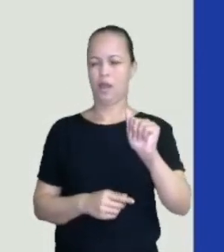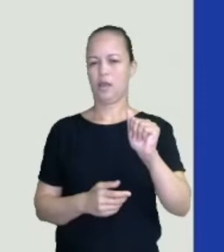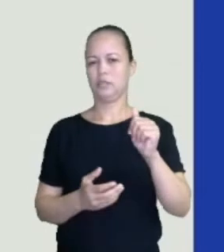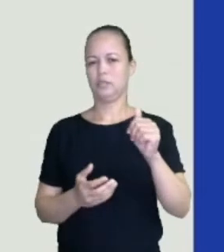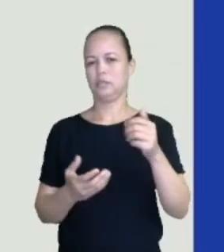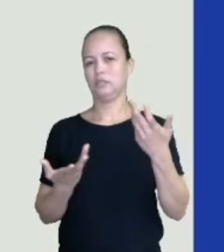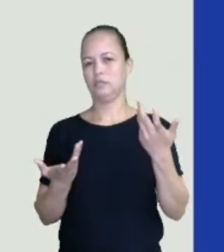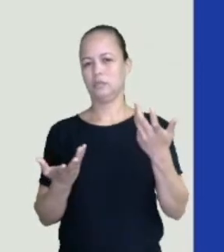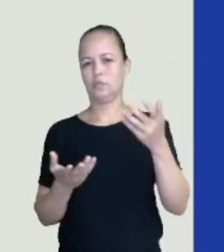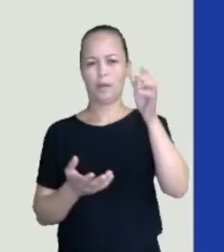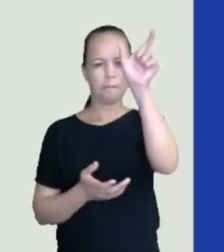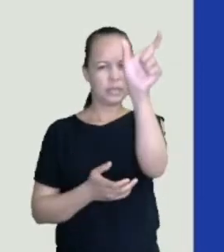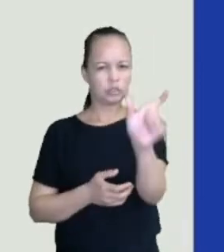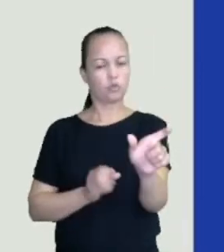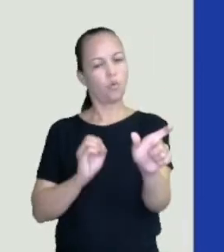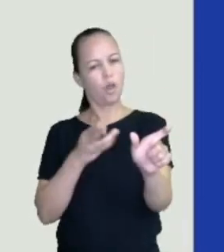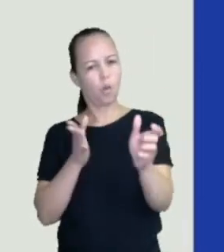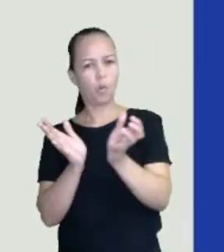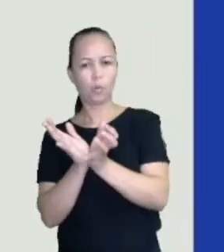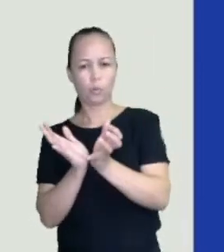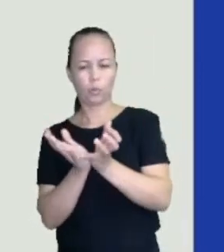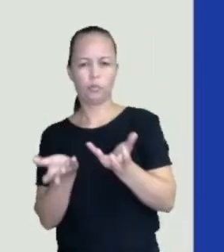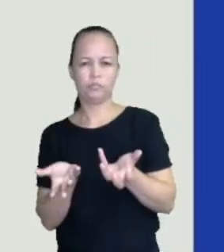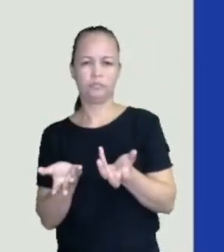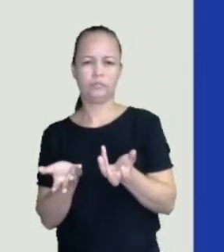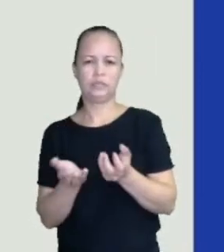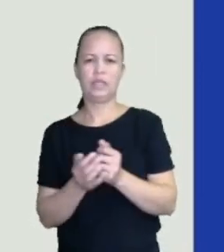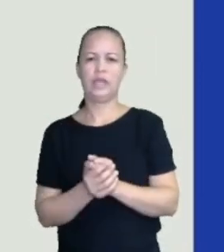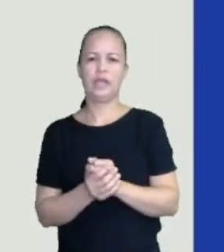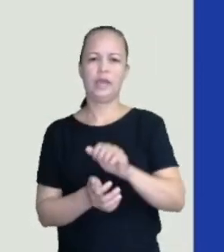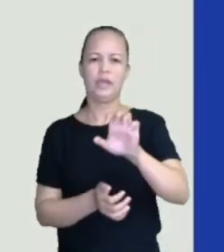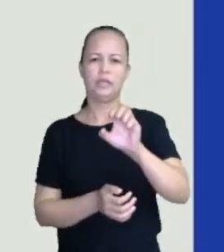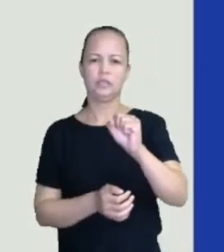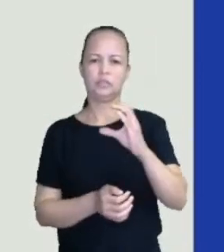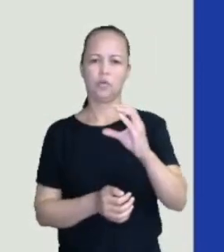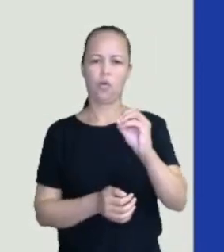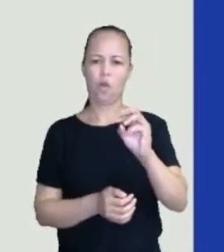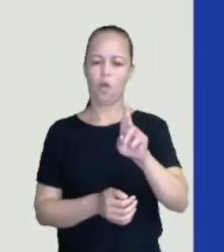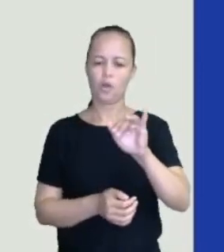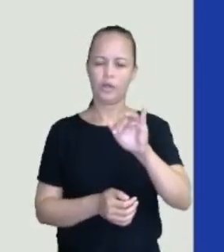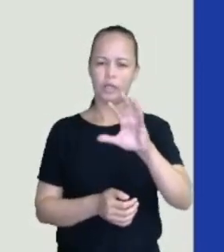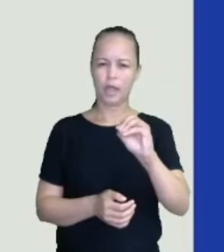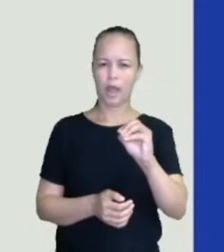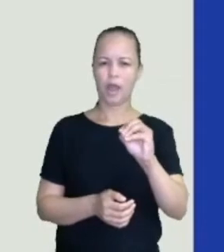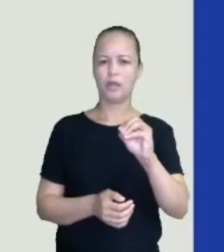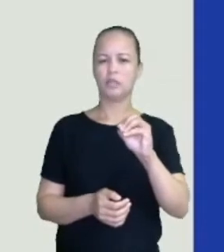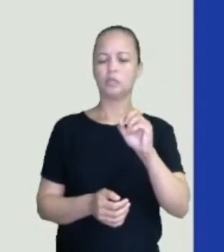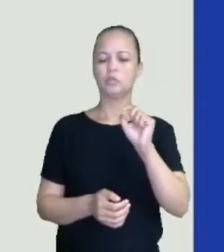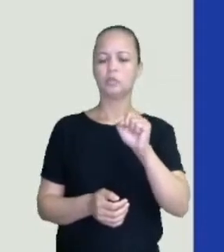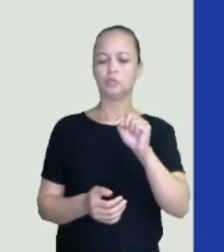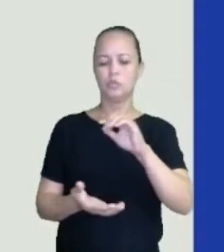determinado grupo e diz: é a escória do casamento por interesse.